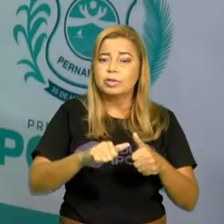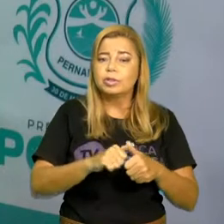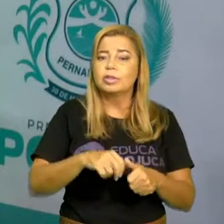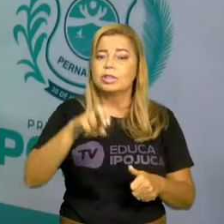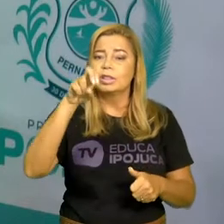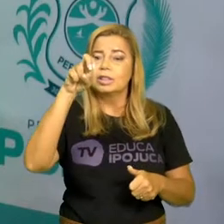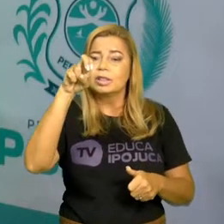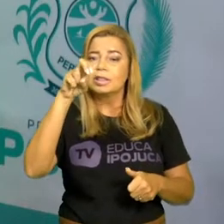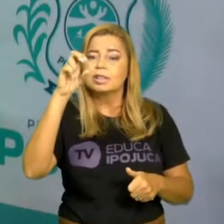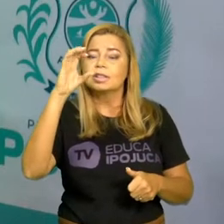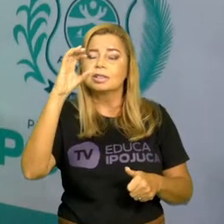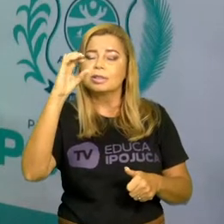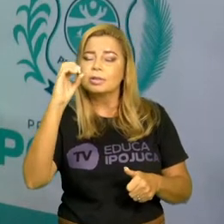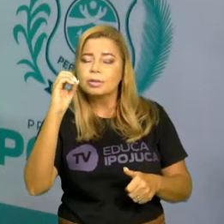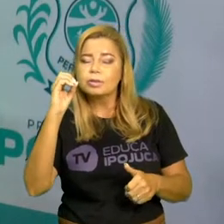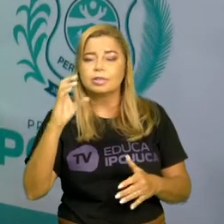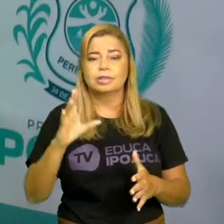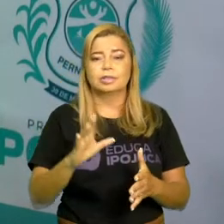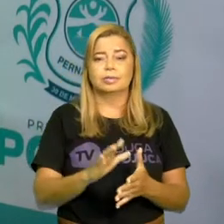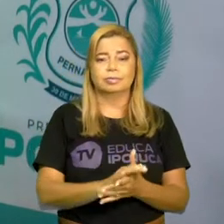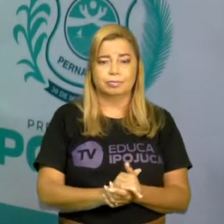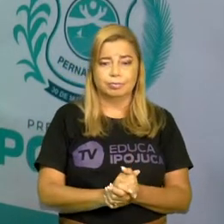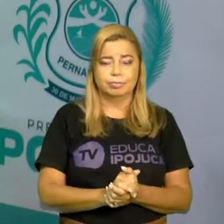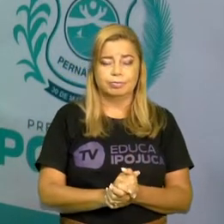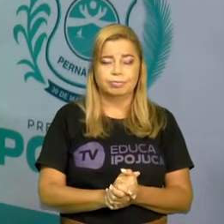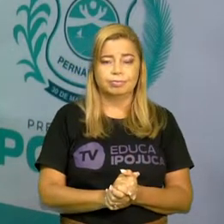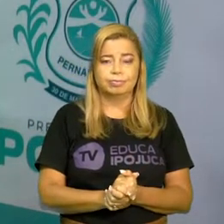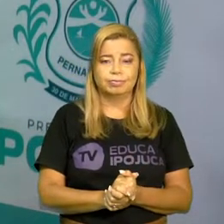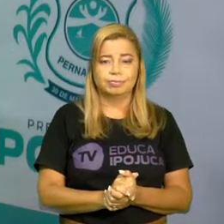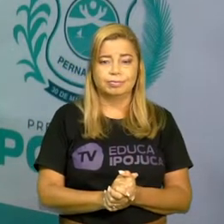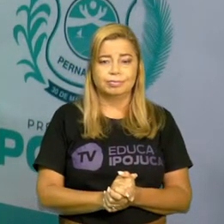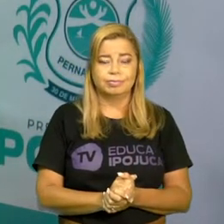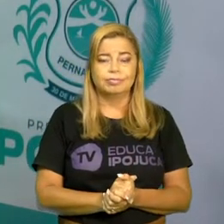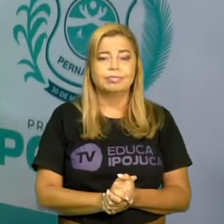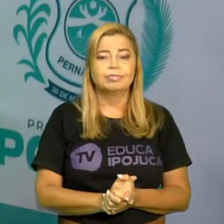de 10. Se você tem 5 de 10, você tem 5.